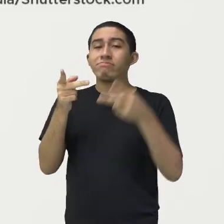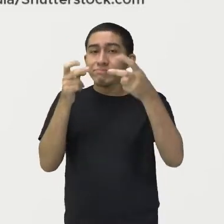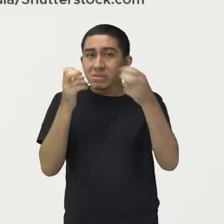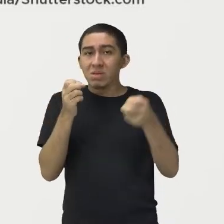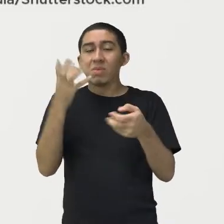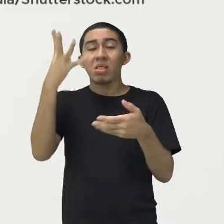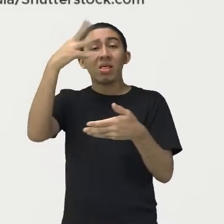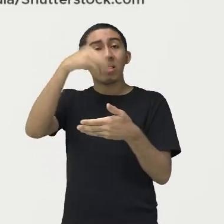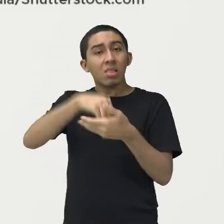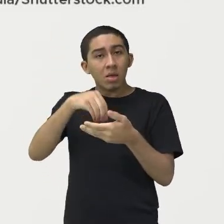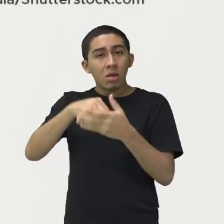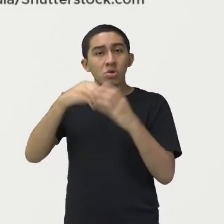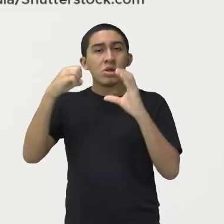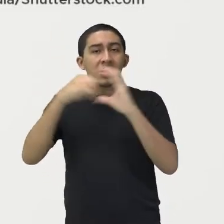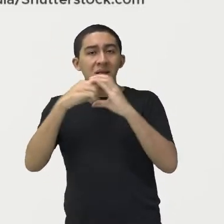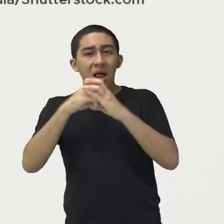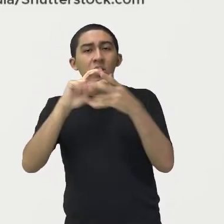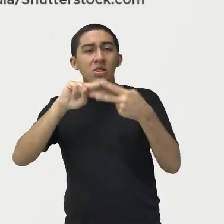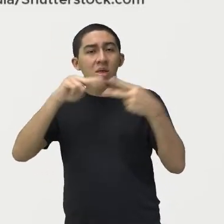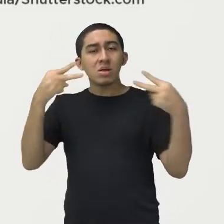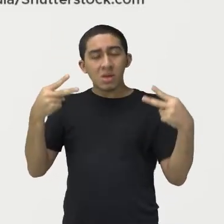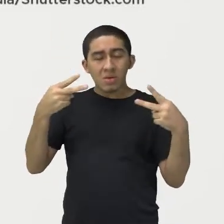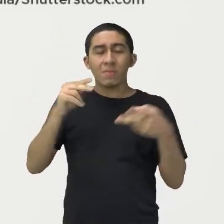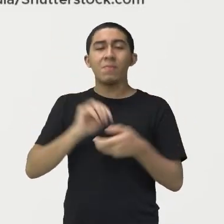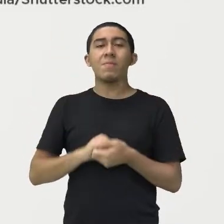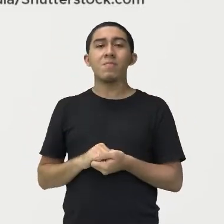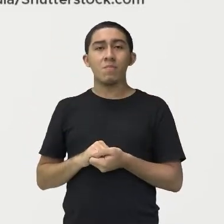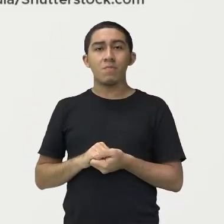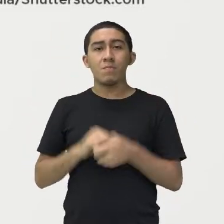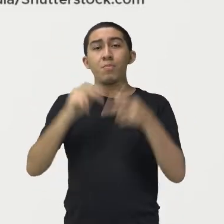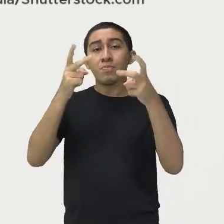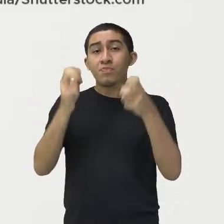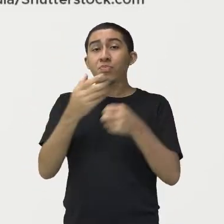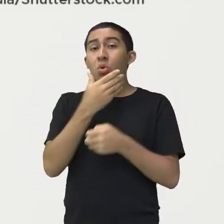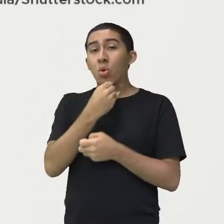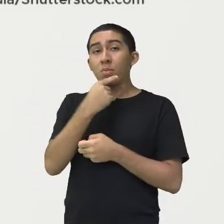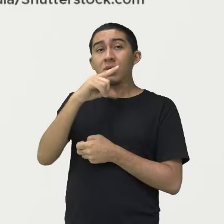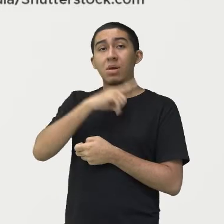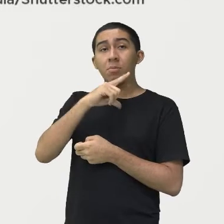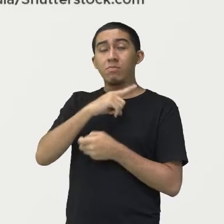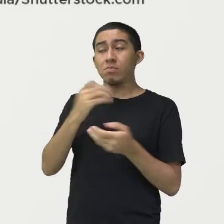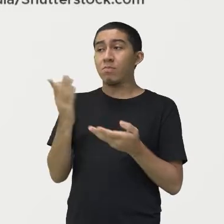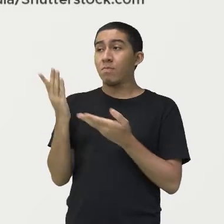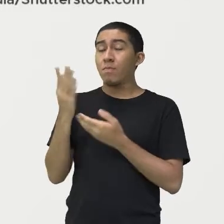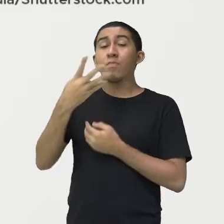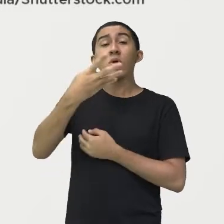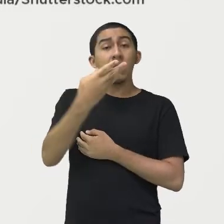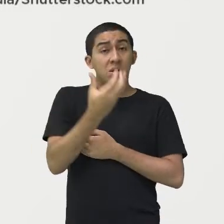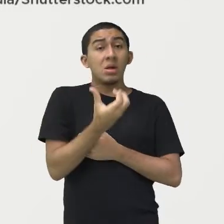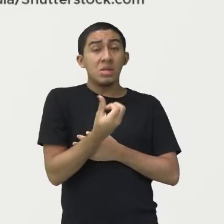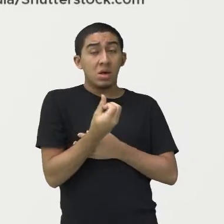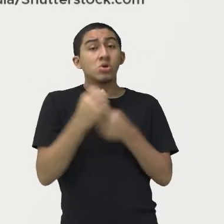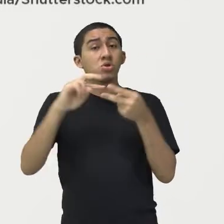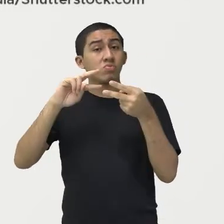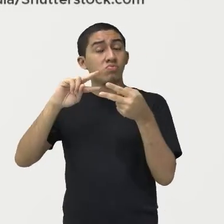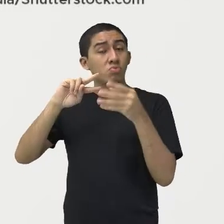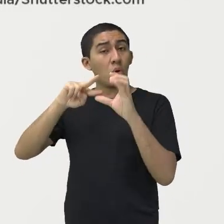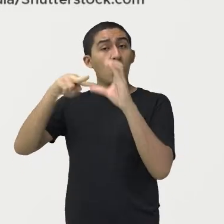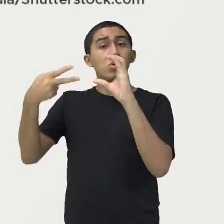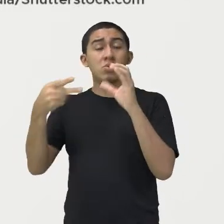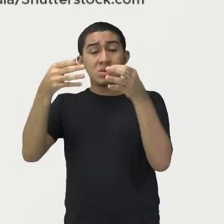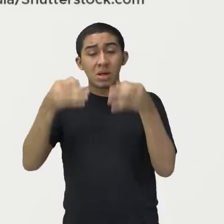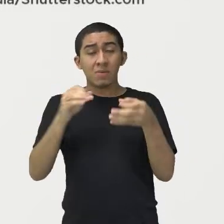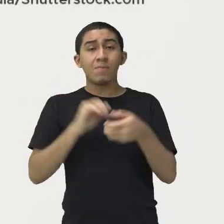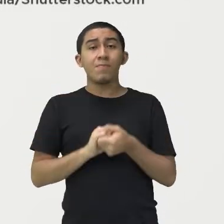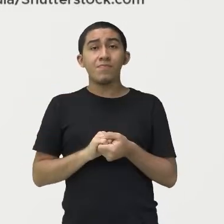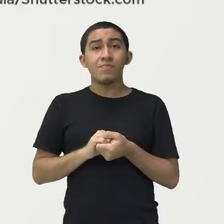lá dentro do DNA das nossas células. Observem que ele tem os 46 cromossomos. Quando